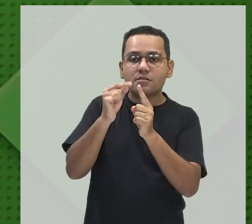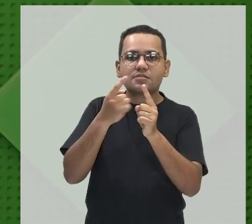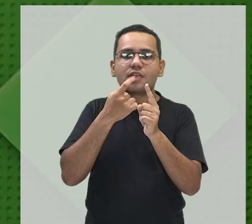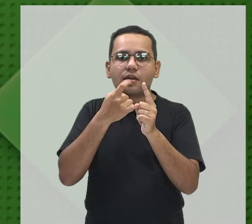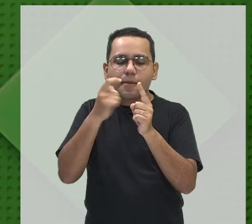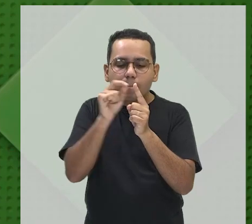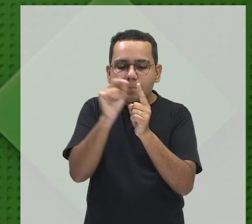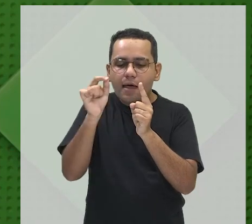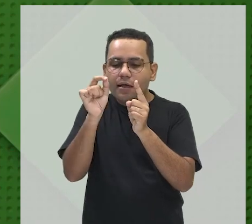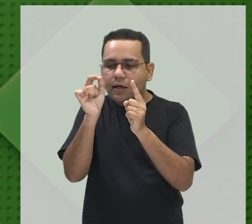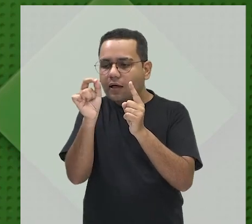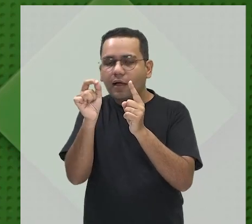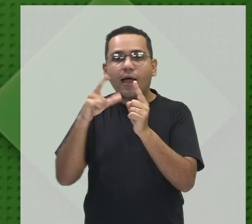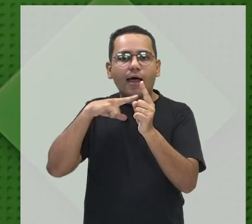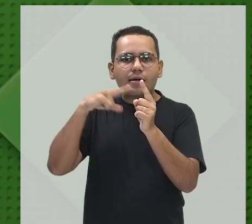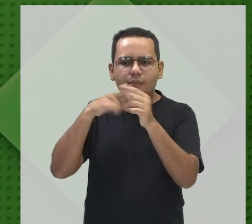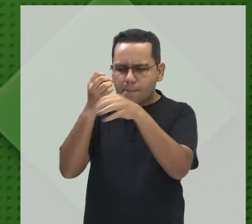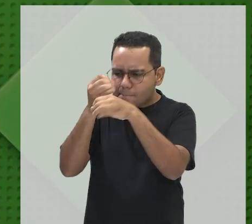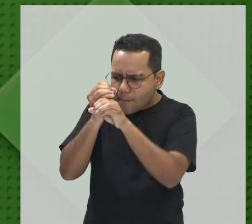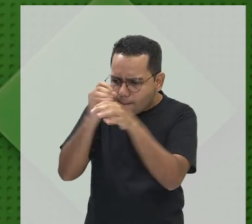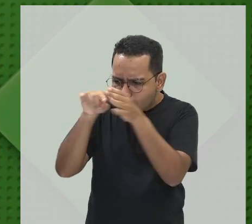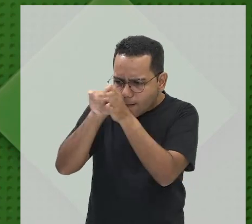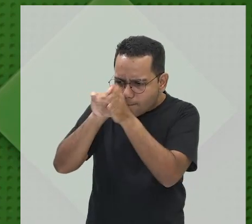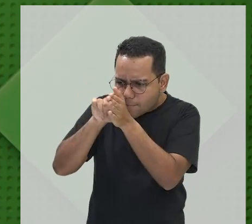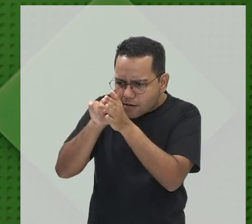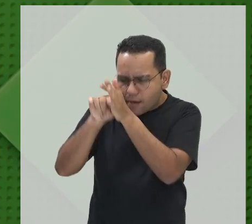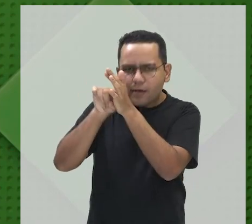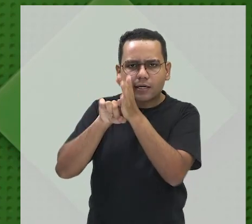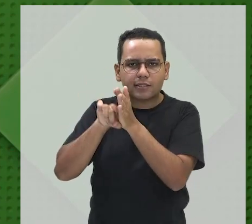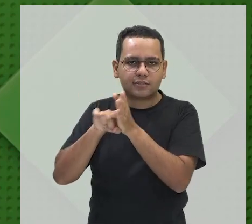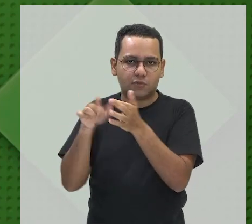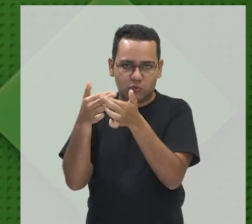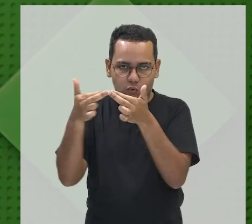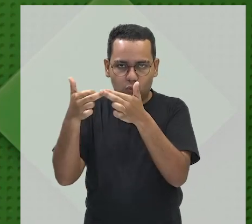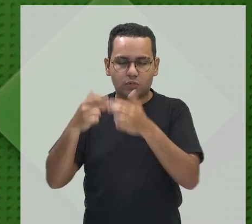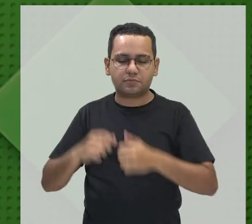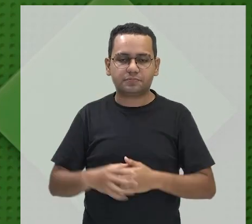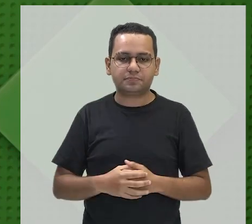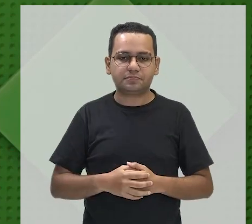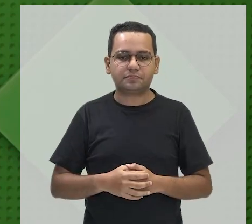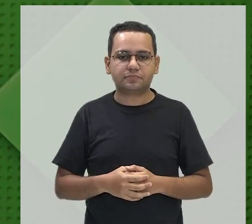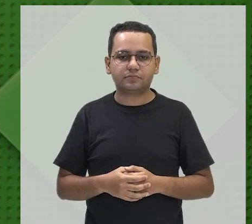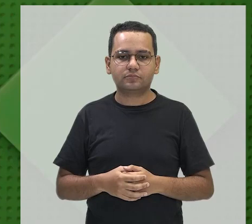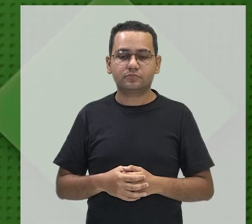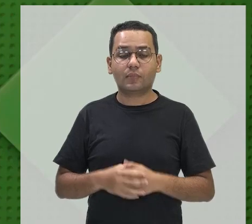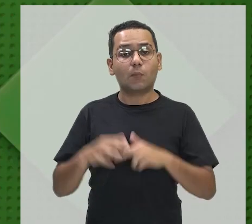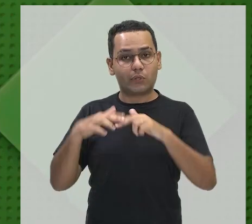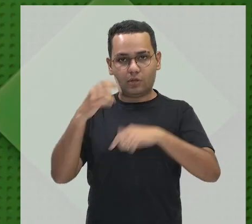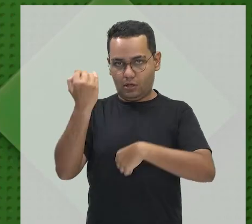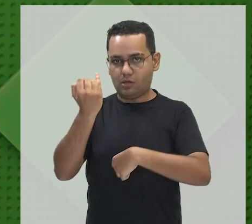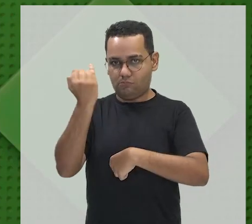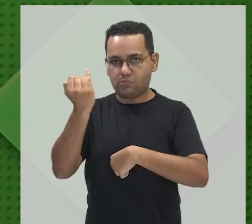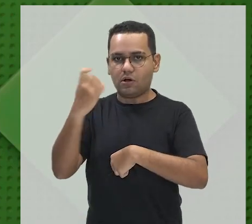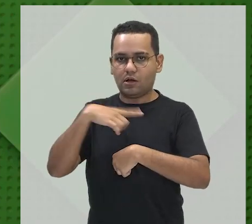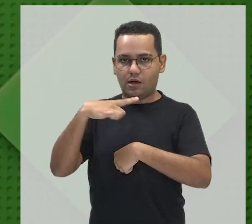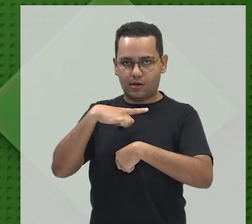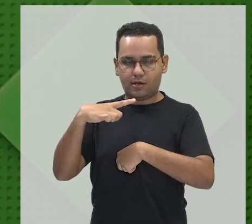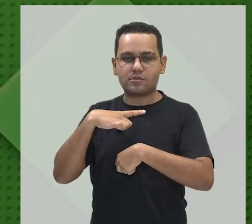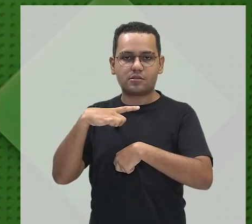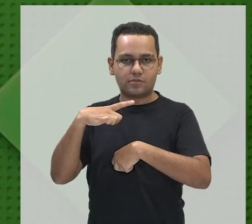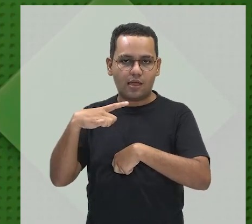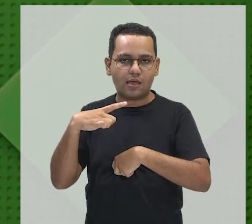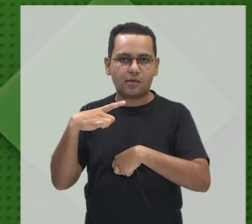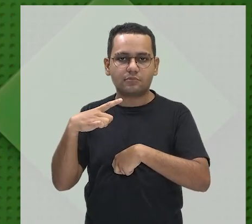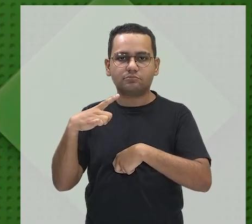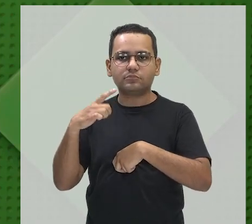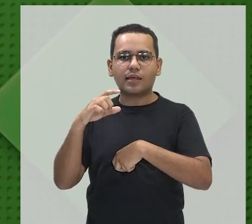retirada uma gotinha de sangue para fazer ali as lâminas e observar, né? Então, no caso, é importante fazer esses exames para fazer o tratamento